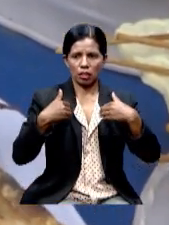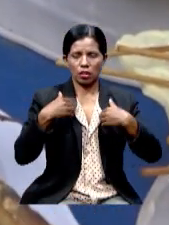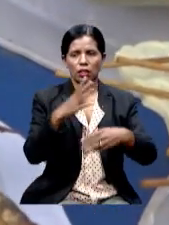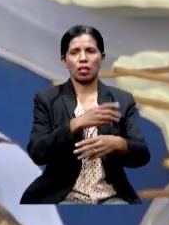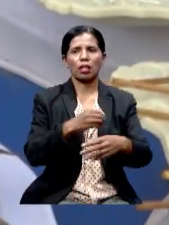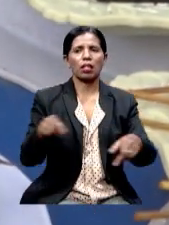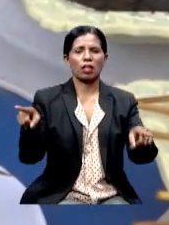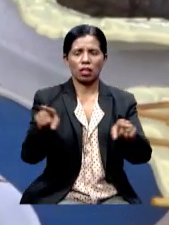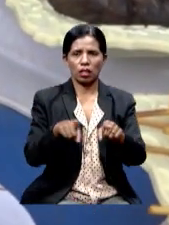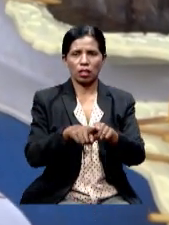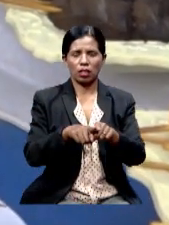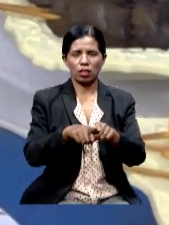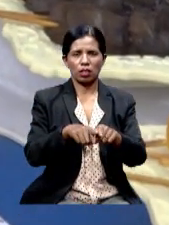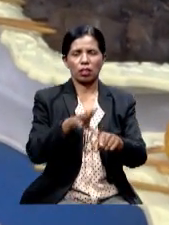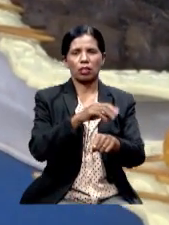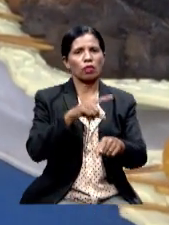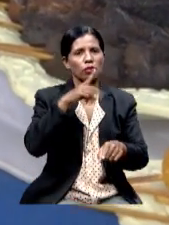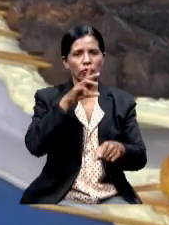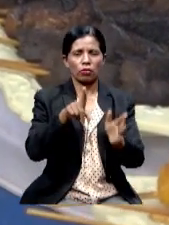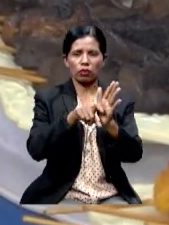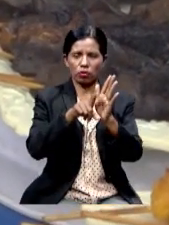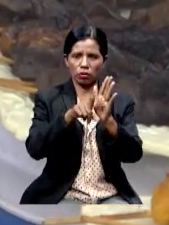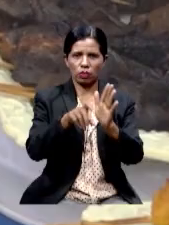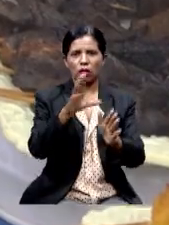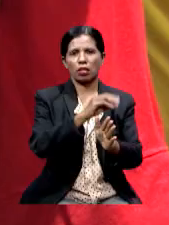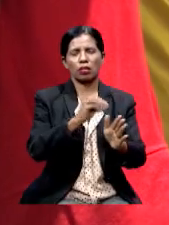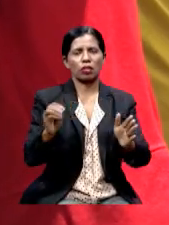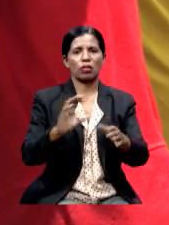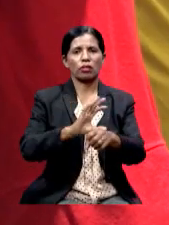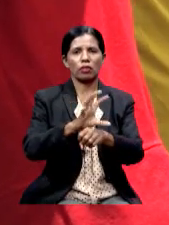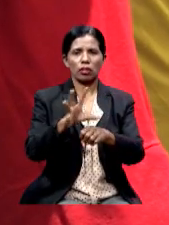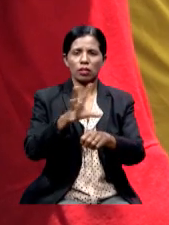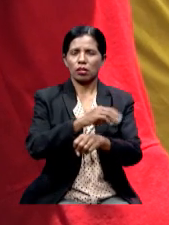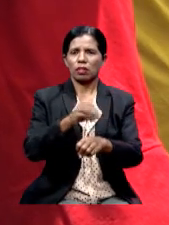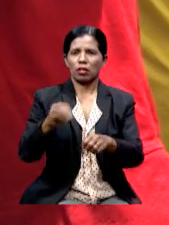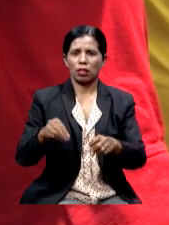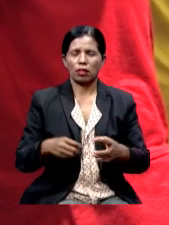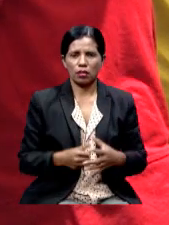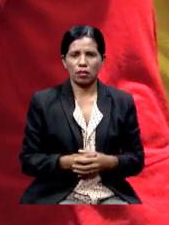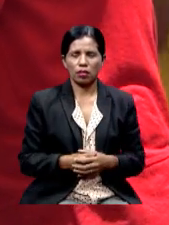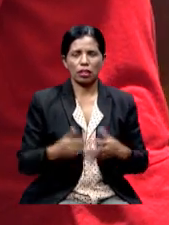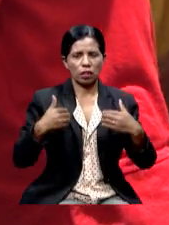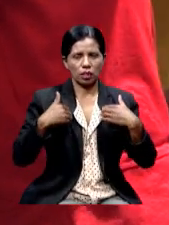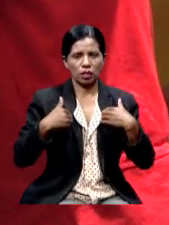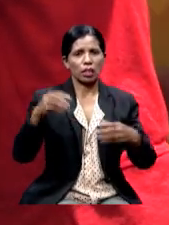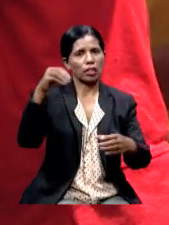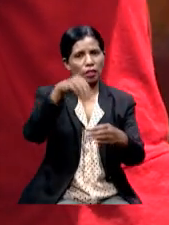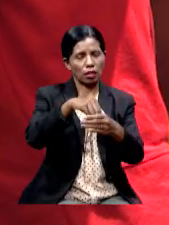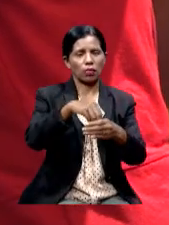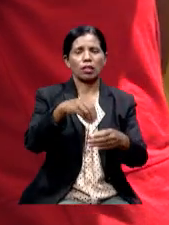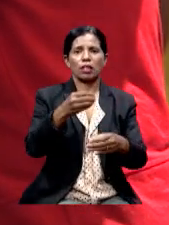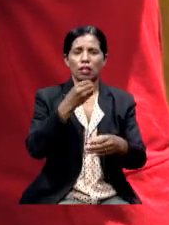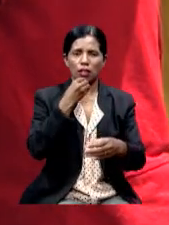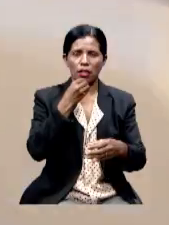microorganismo será nessa vírus da bactéria da parasita e já nem quando já contém já hangruma e não